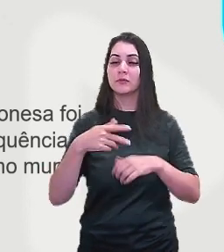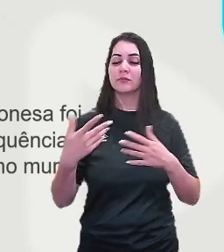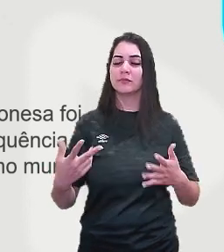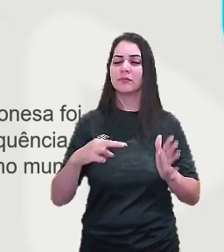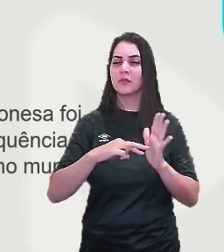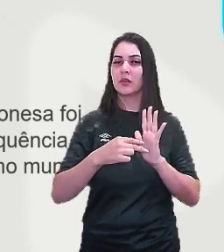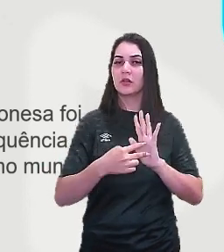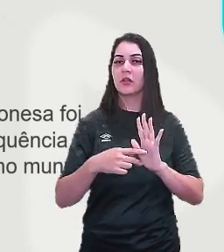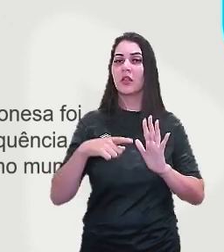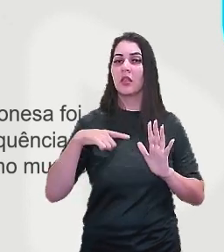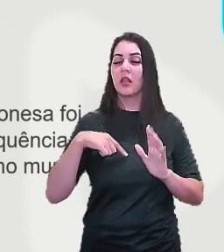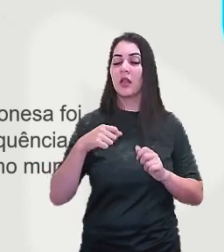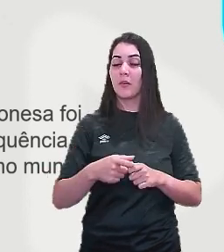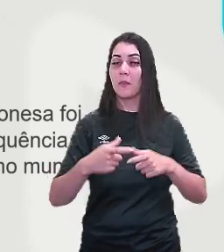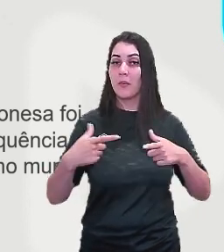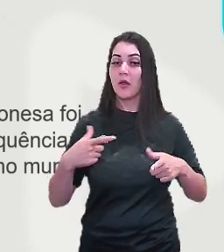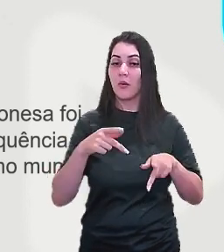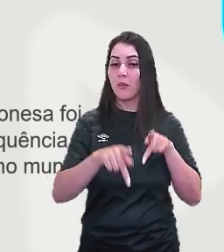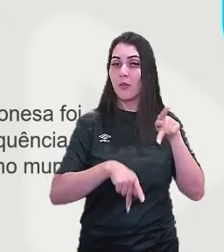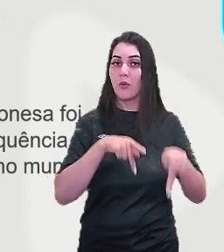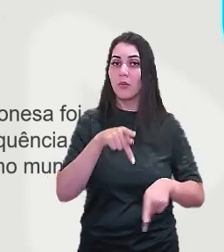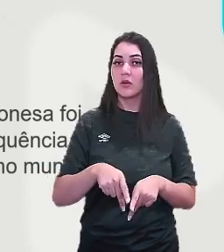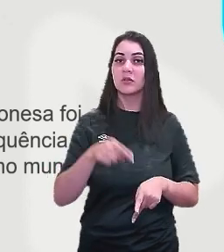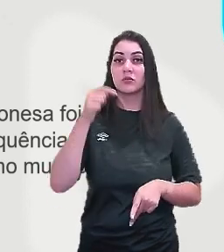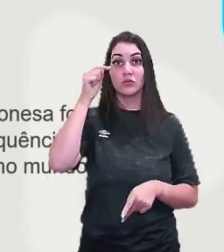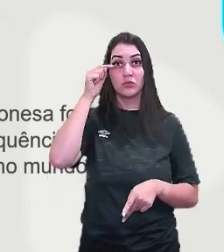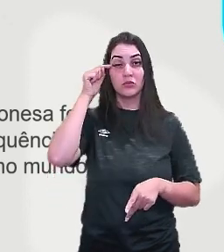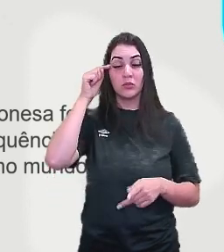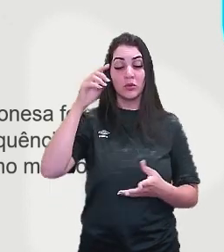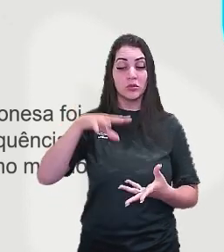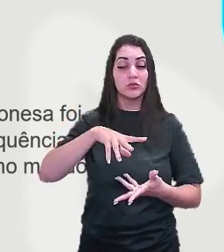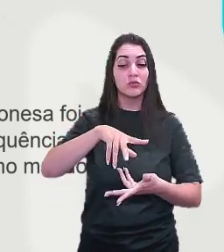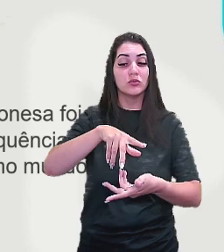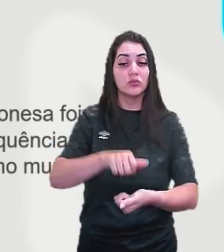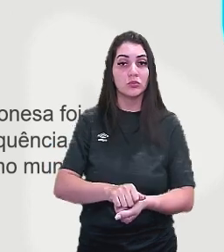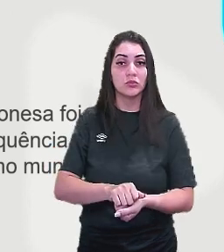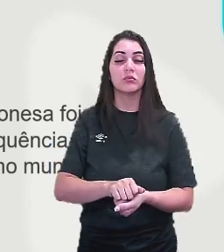tem a maior população de descendentes de japoneses no mundo.